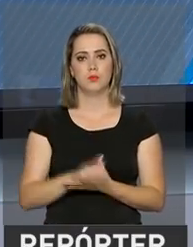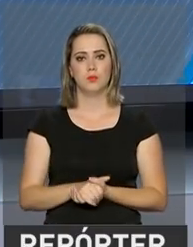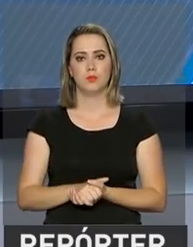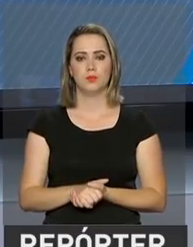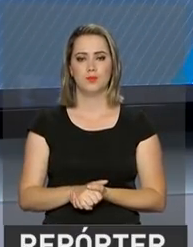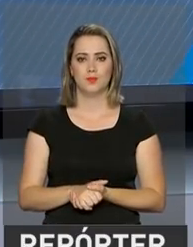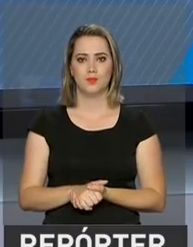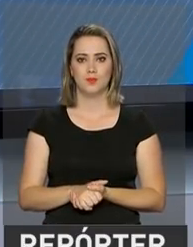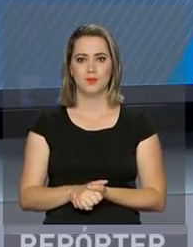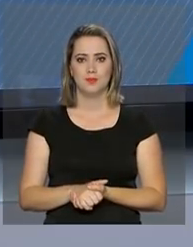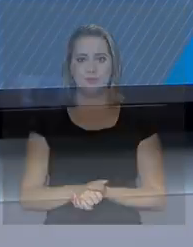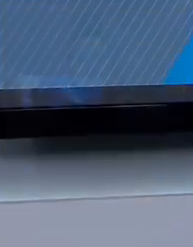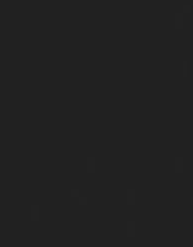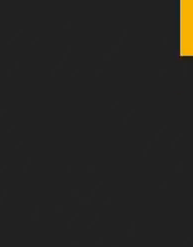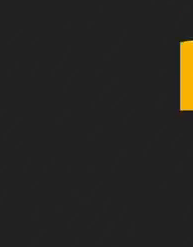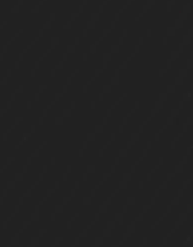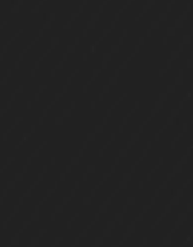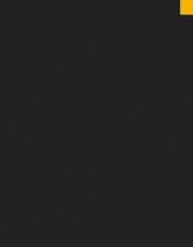federal